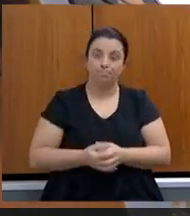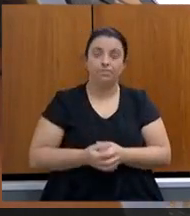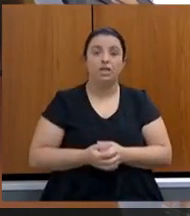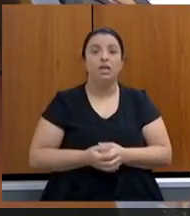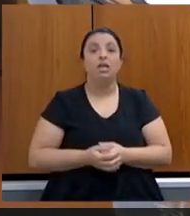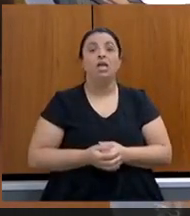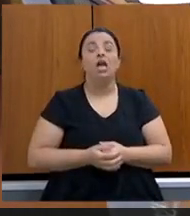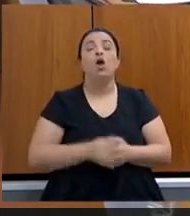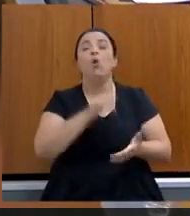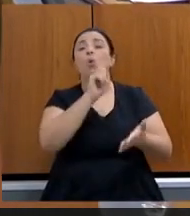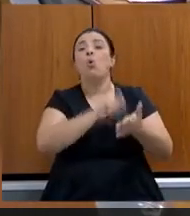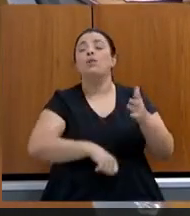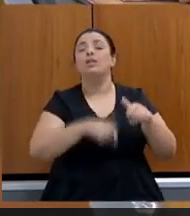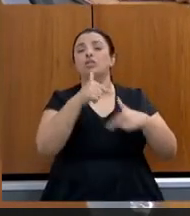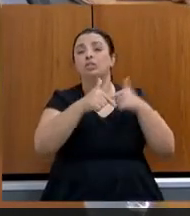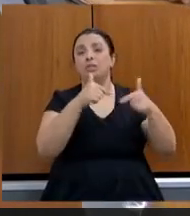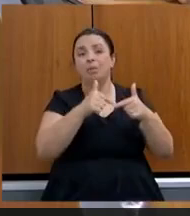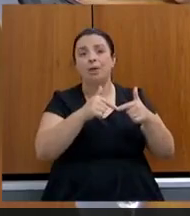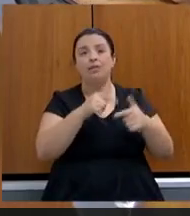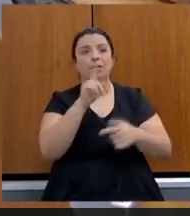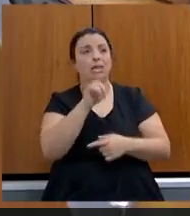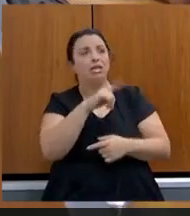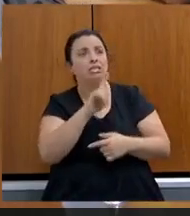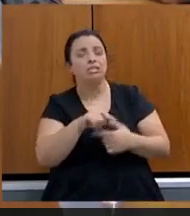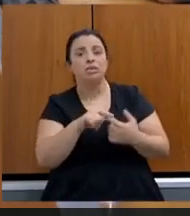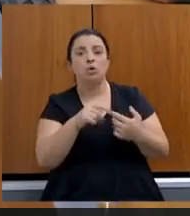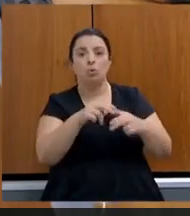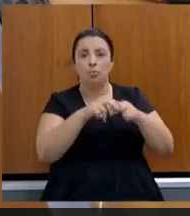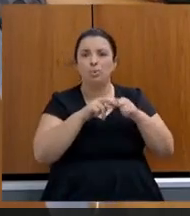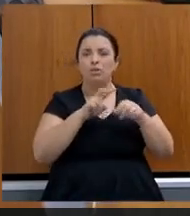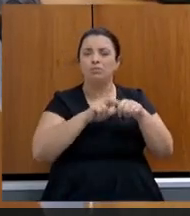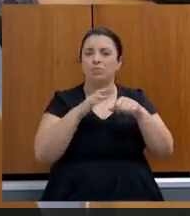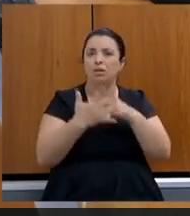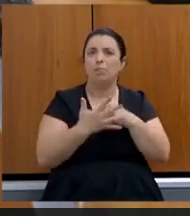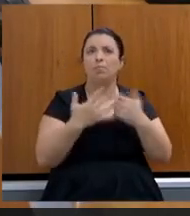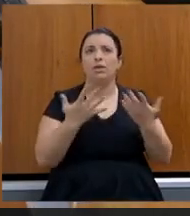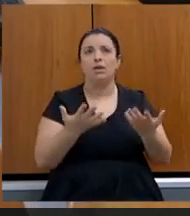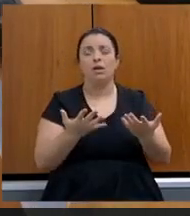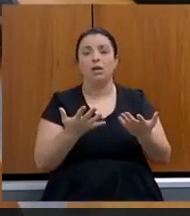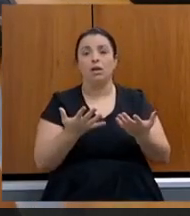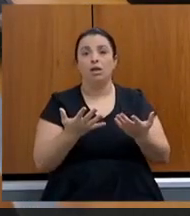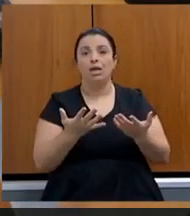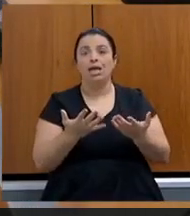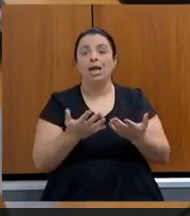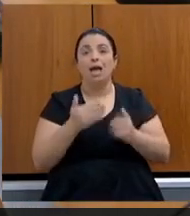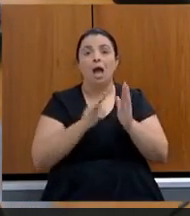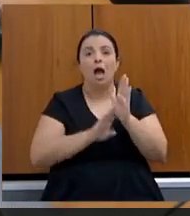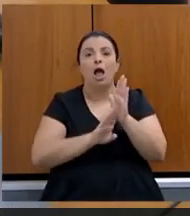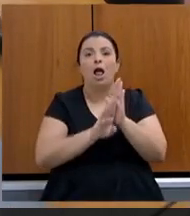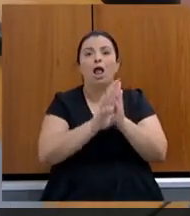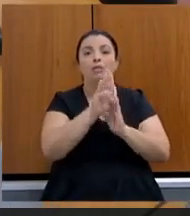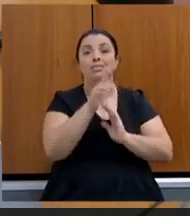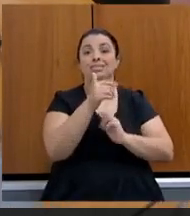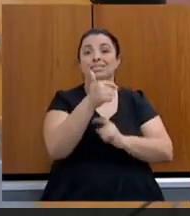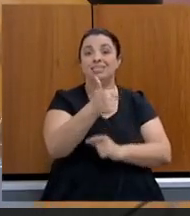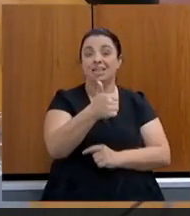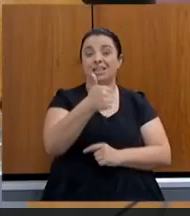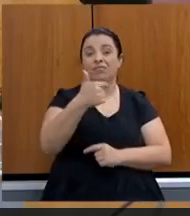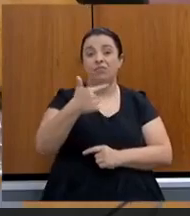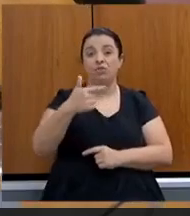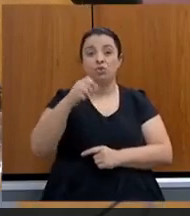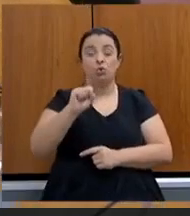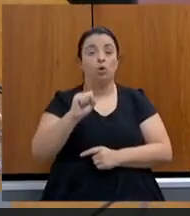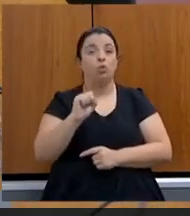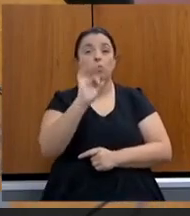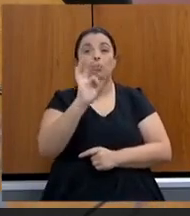por pandemia é escrito por morte na área da Educação crescer o 128 por cento